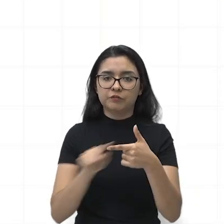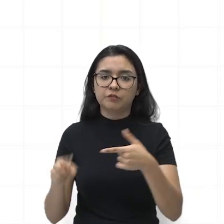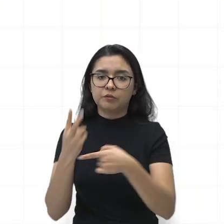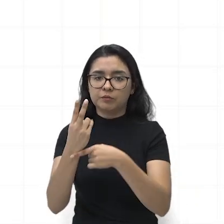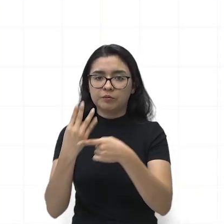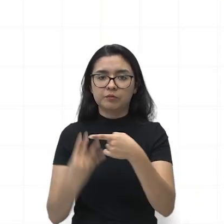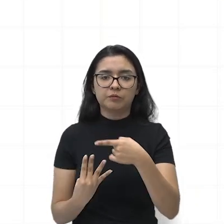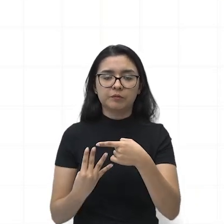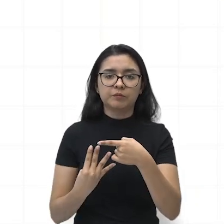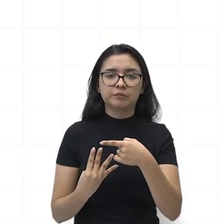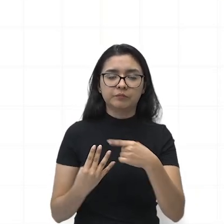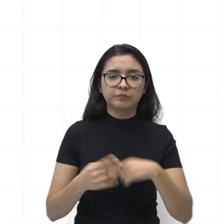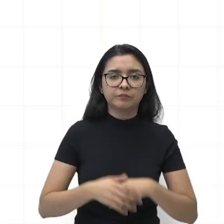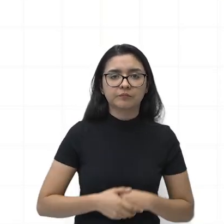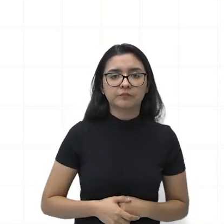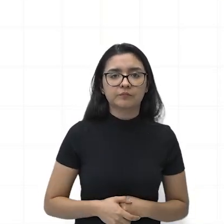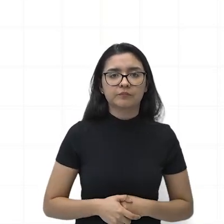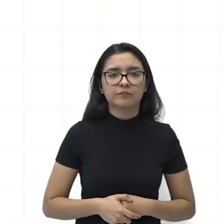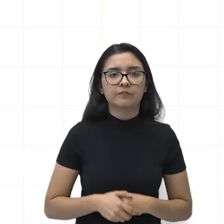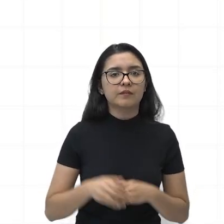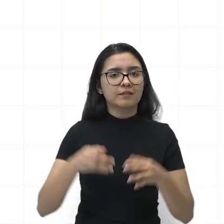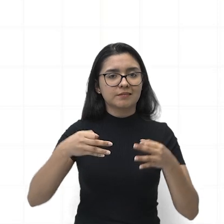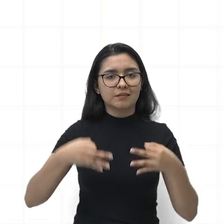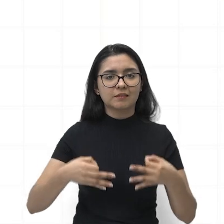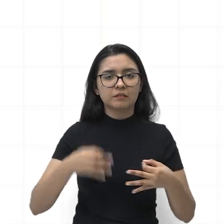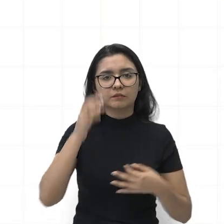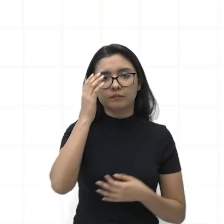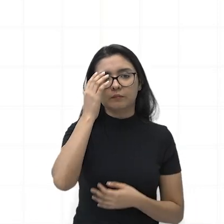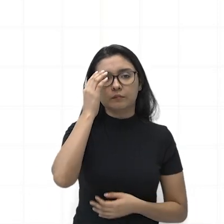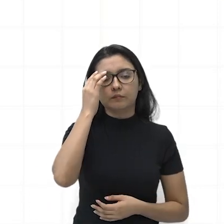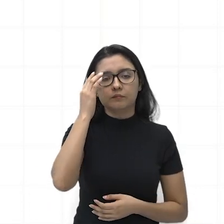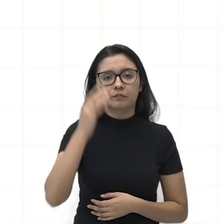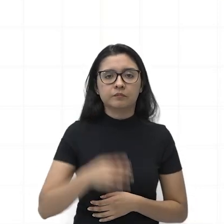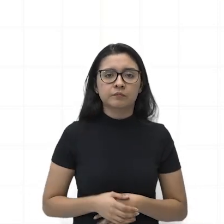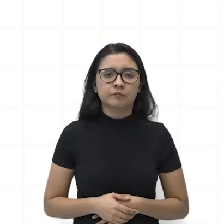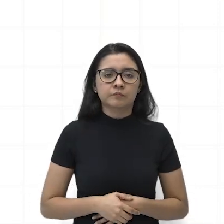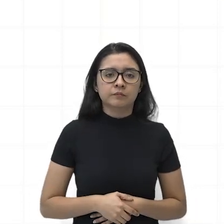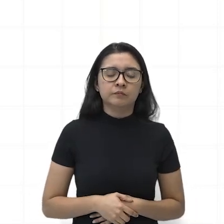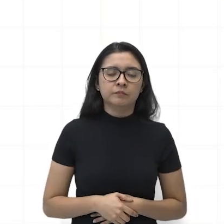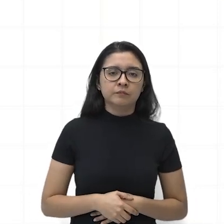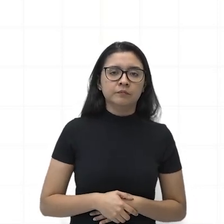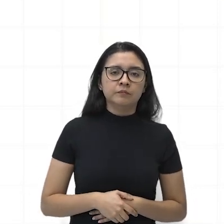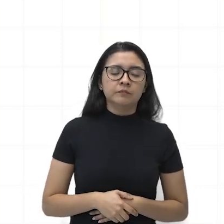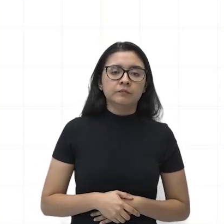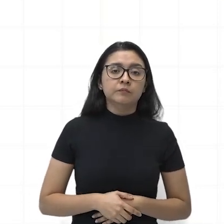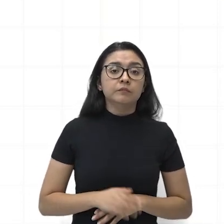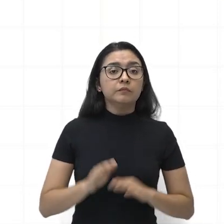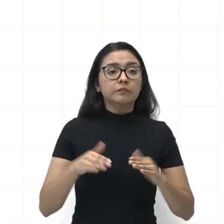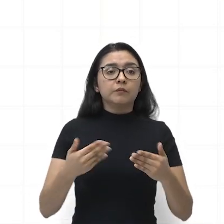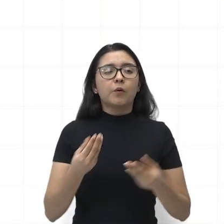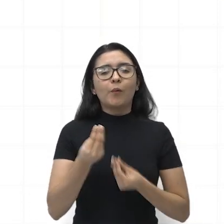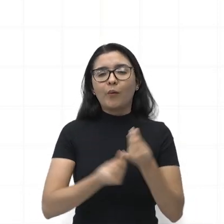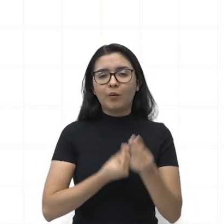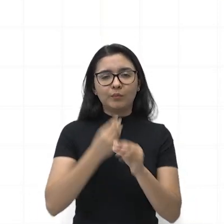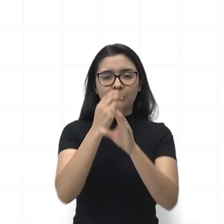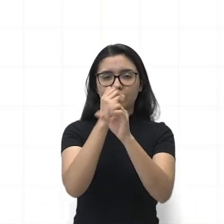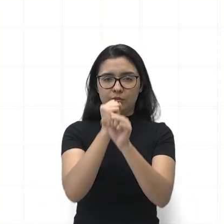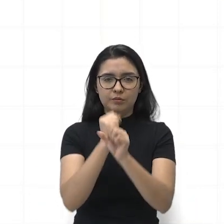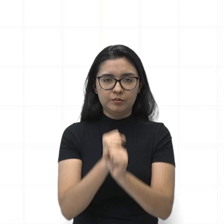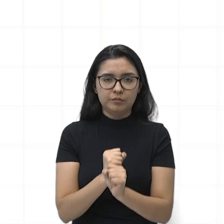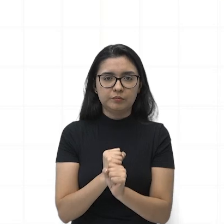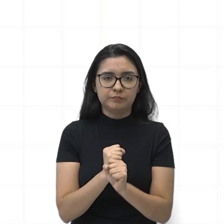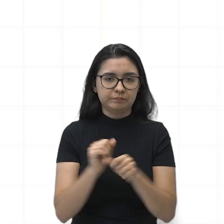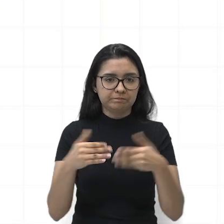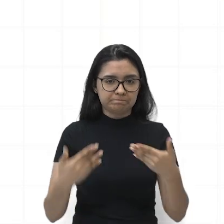por 2/4, tá legal? E aí, ó, olha só, como é que a gente faz? Pego